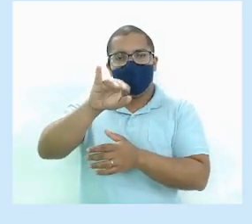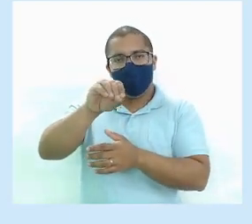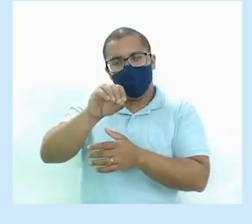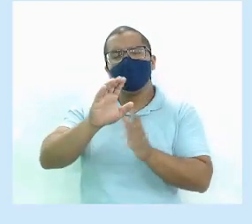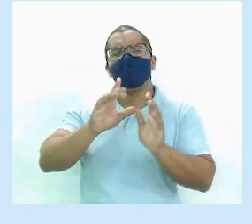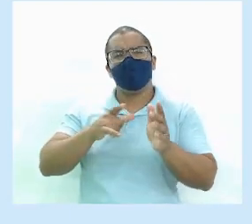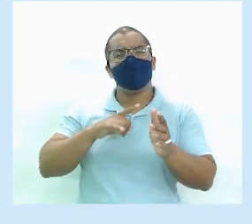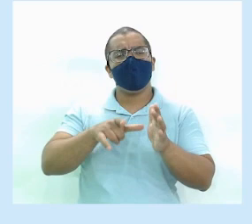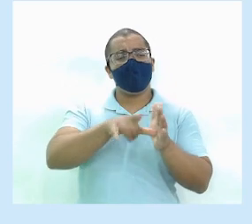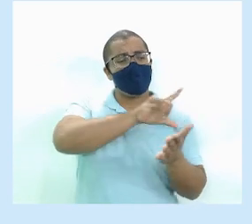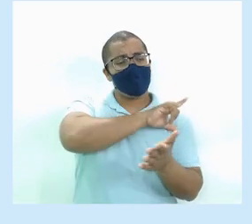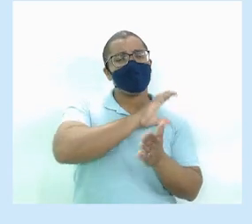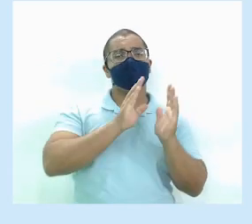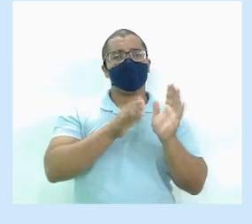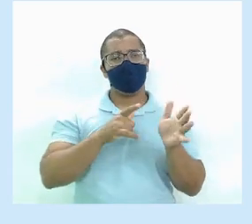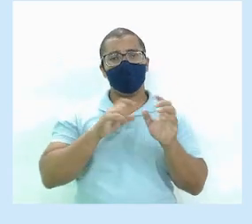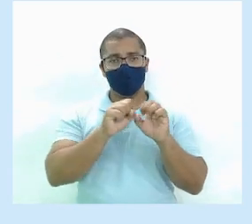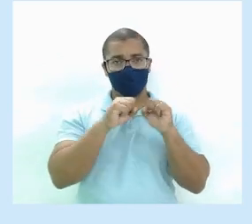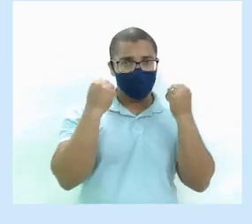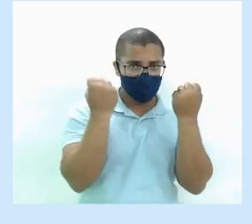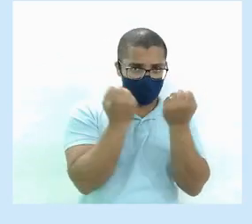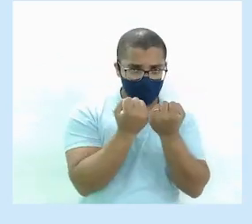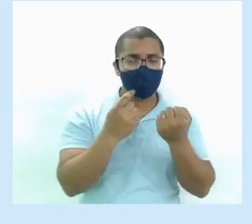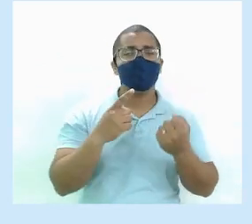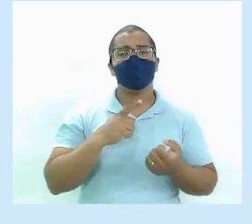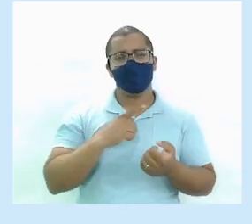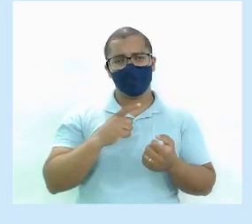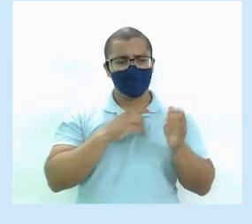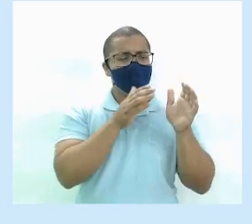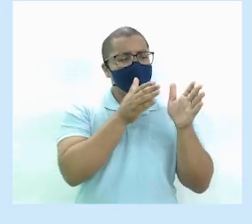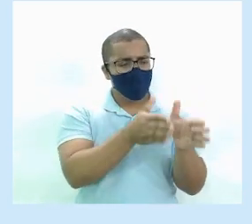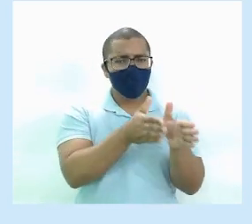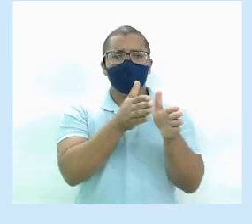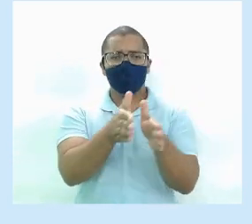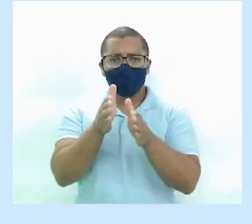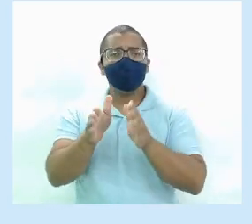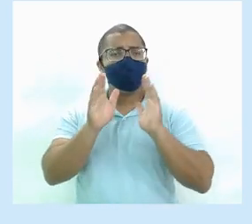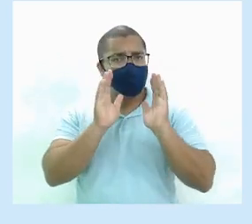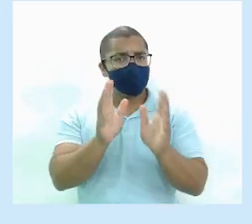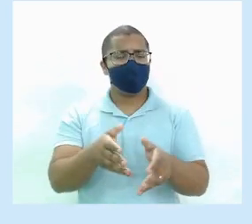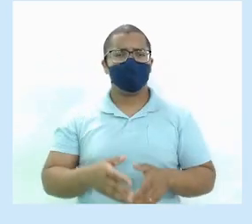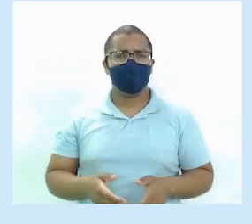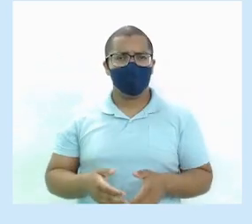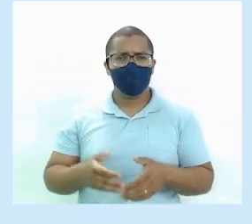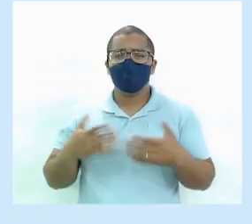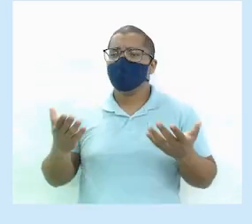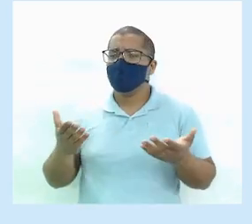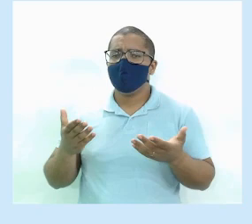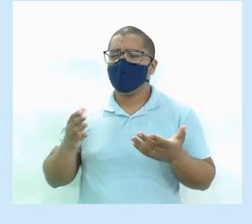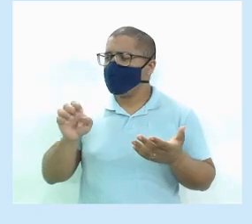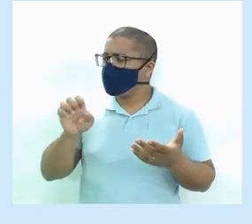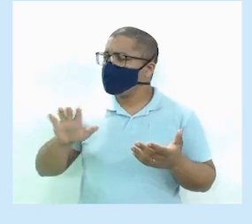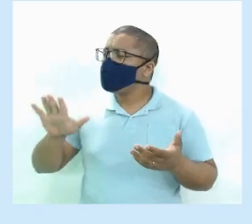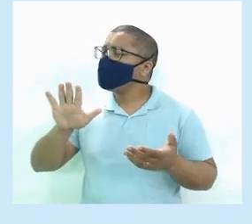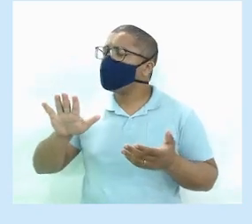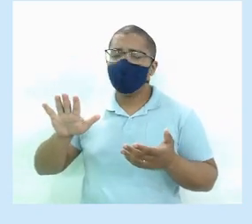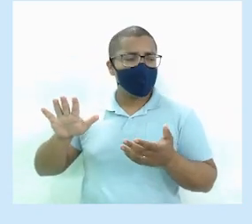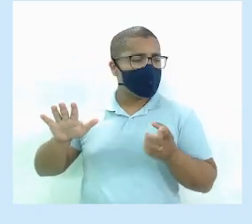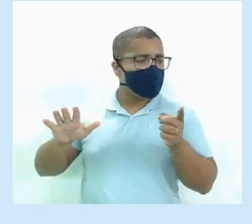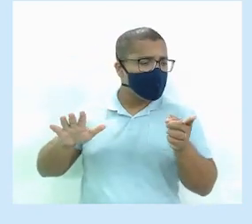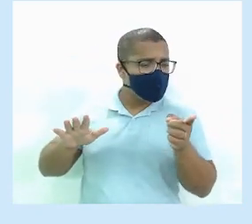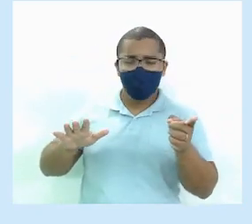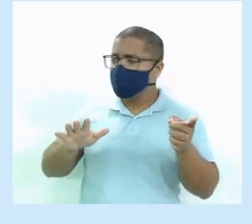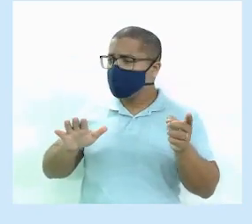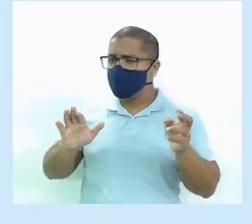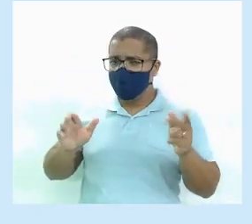tinha cidade, tinha imposto, tinha tudo. Qual era a diferença para a europeia? Quase nada. Vamos